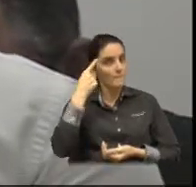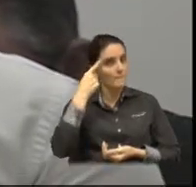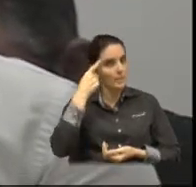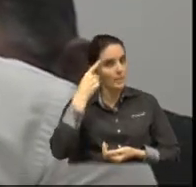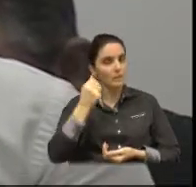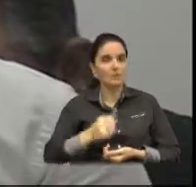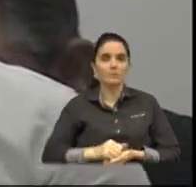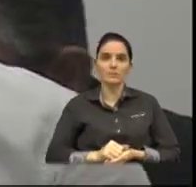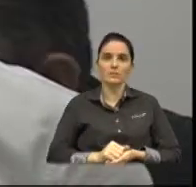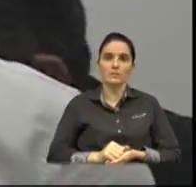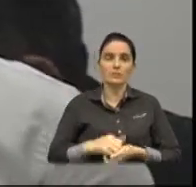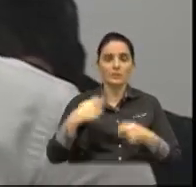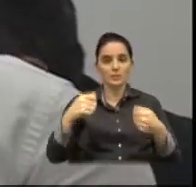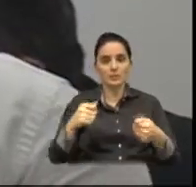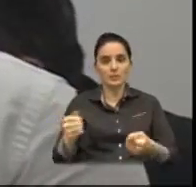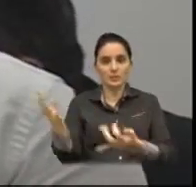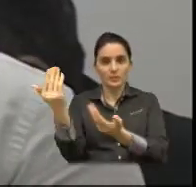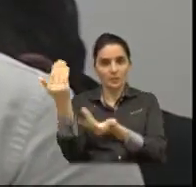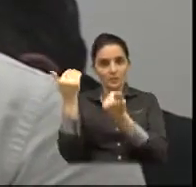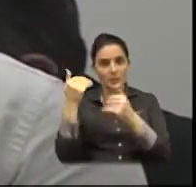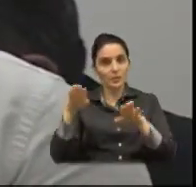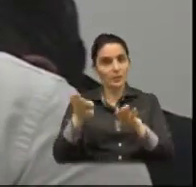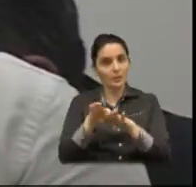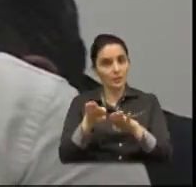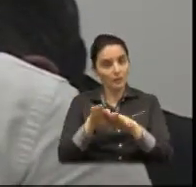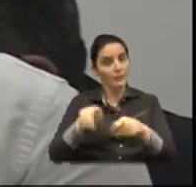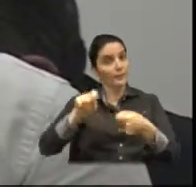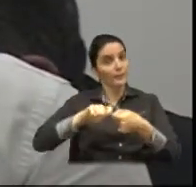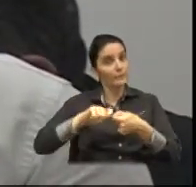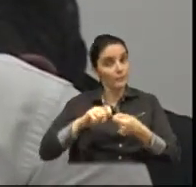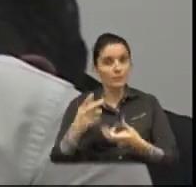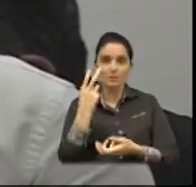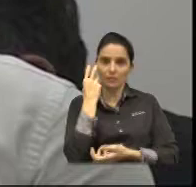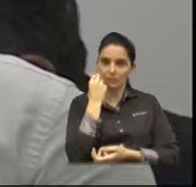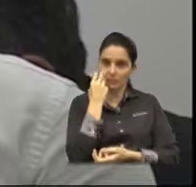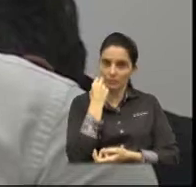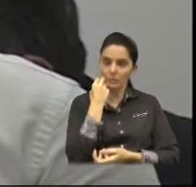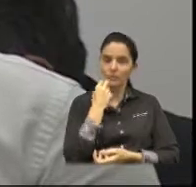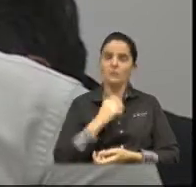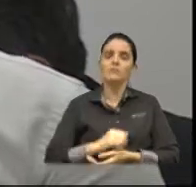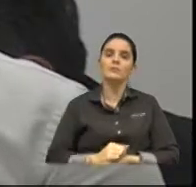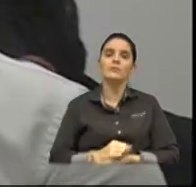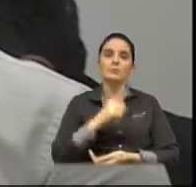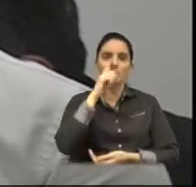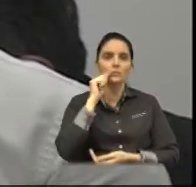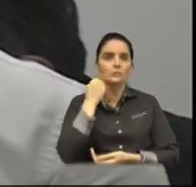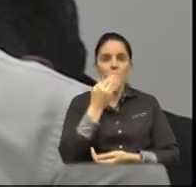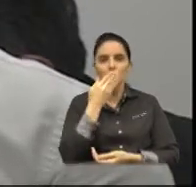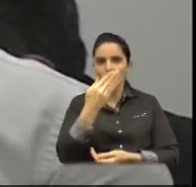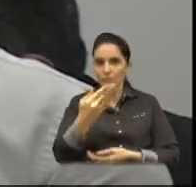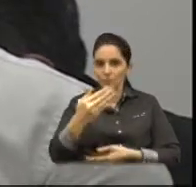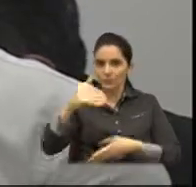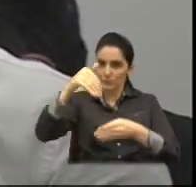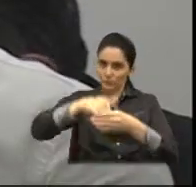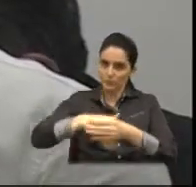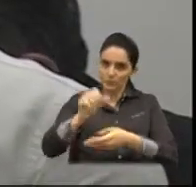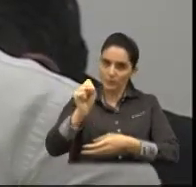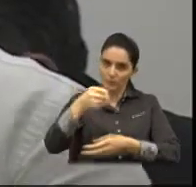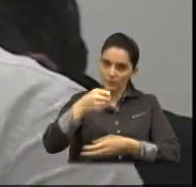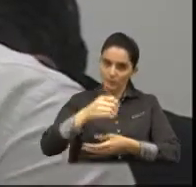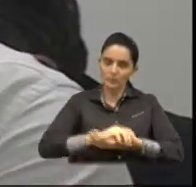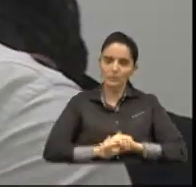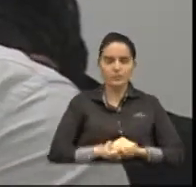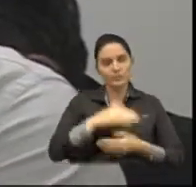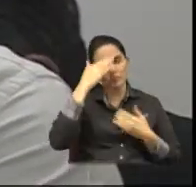incentivar e também praticar. Fica aí, então, meu pedido para que todos os vereadores votem favorável a esse projeto.